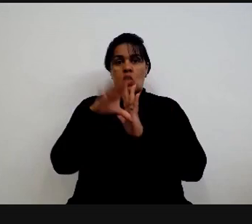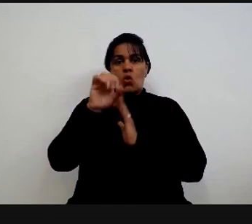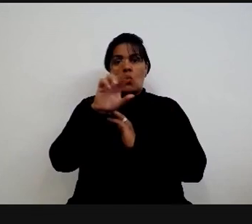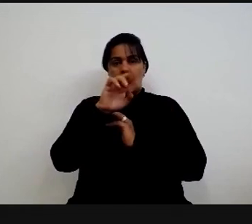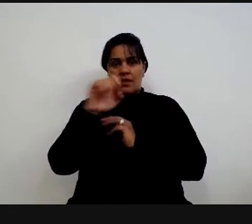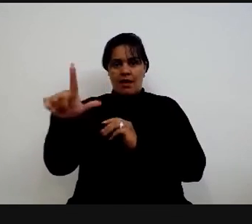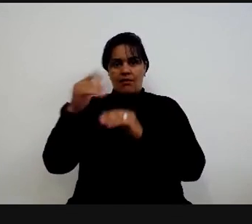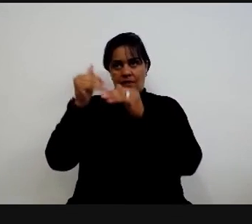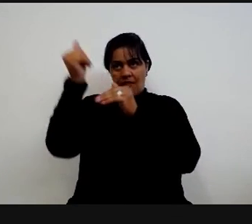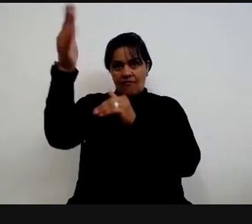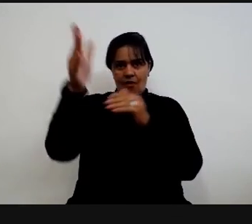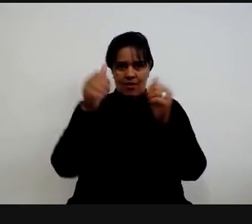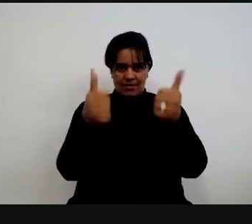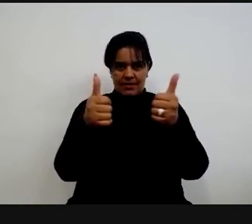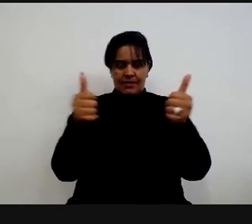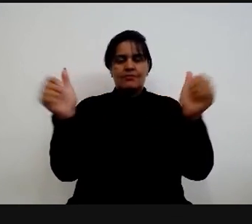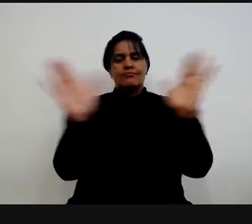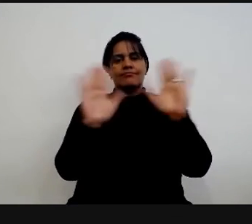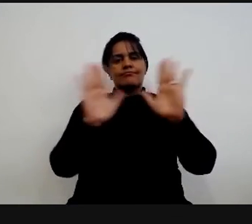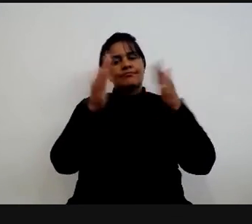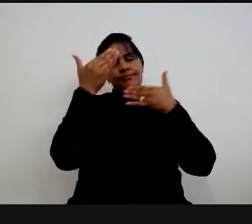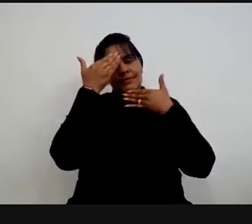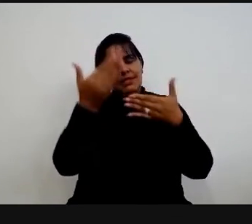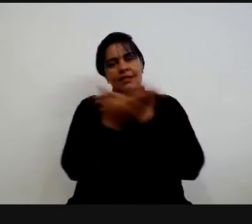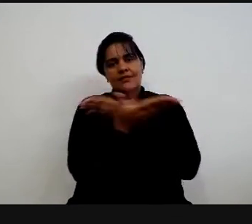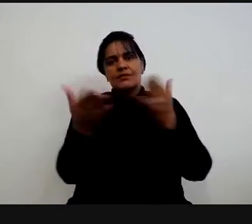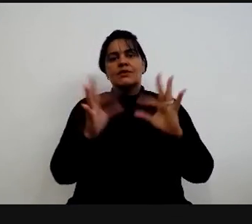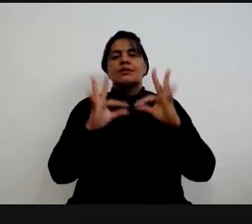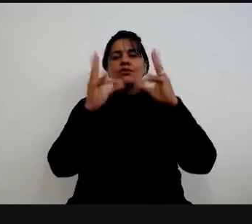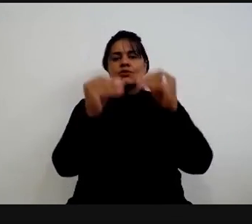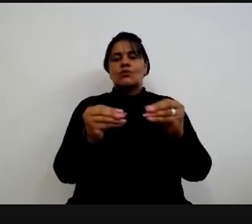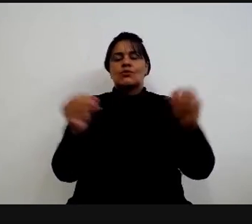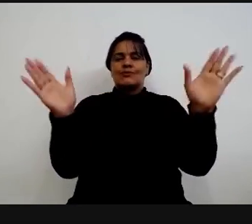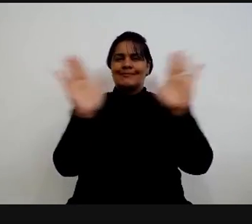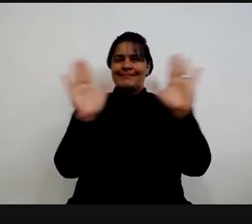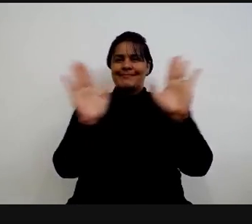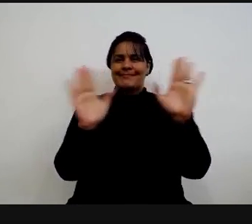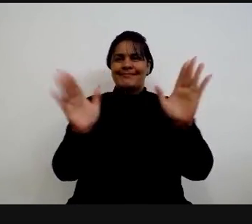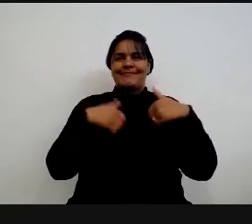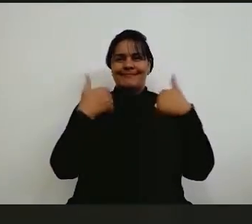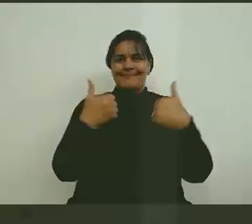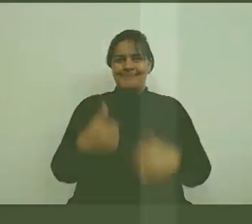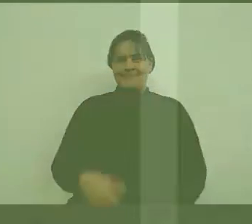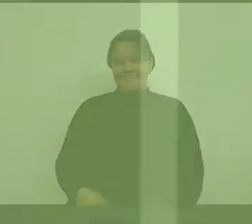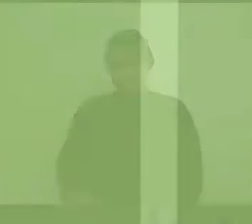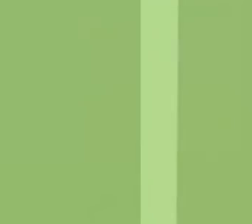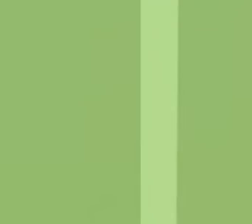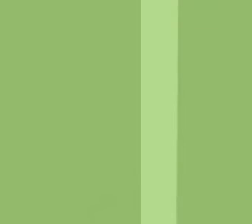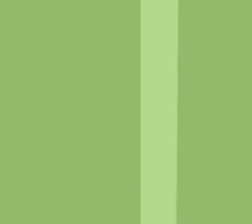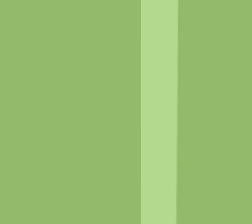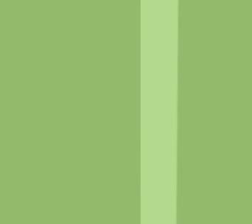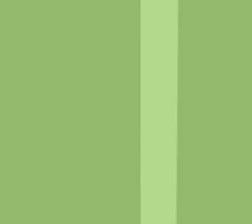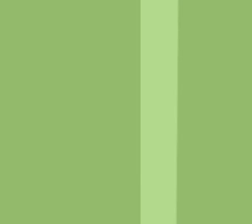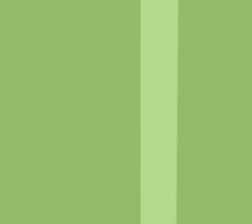do CEFOR. Muito obrigado a todos, muito obrigado à mesa e sigamos em frente.